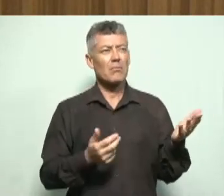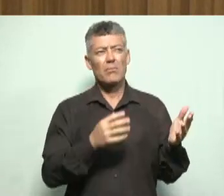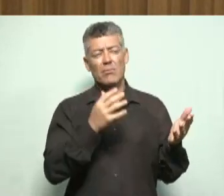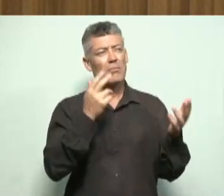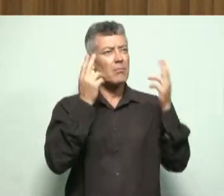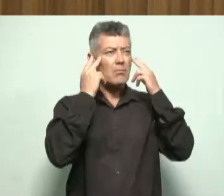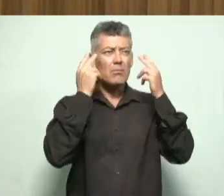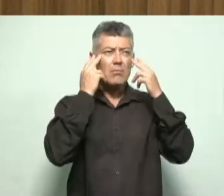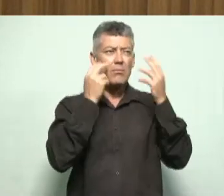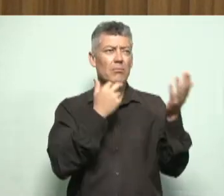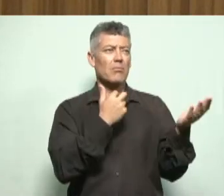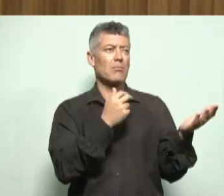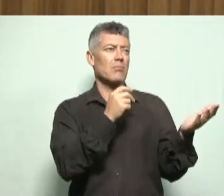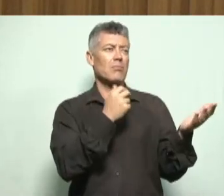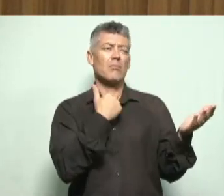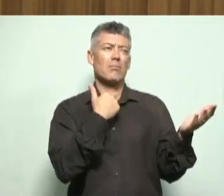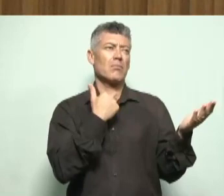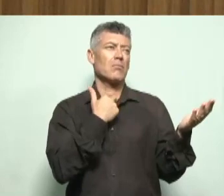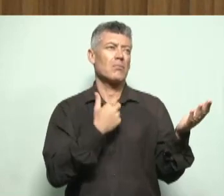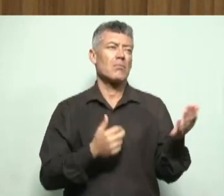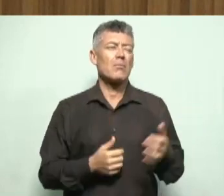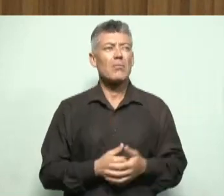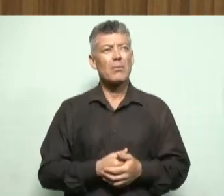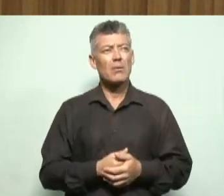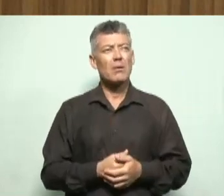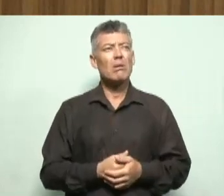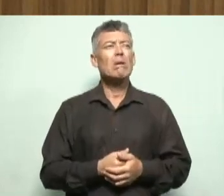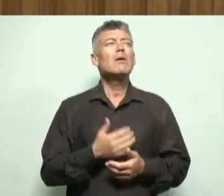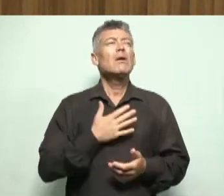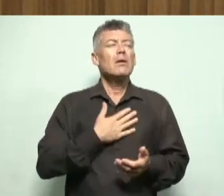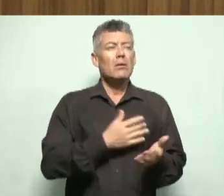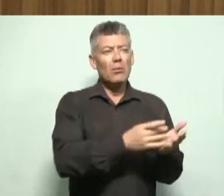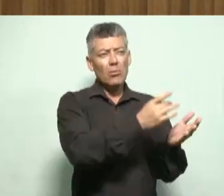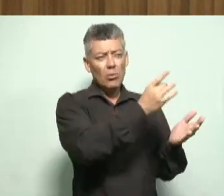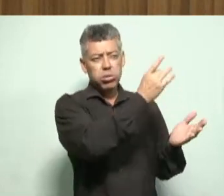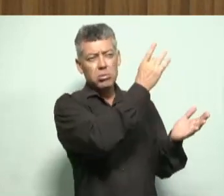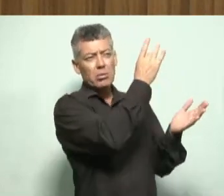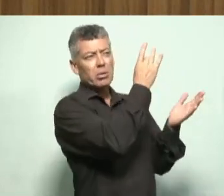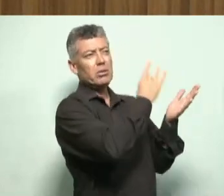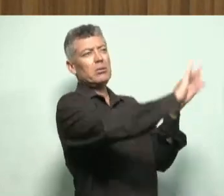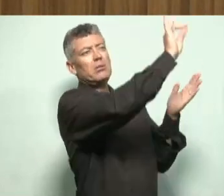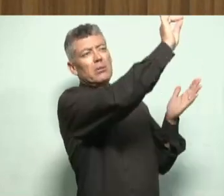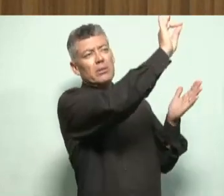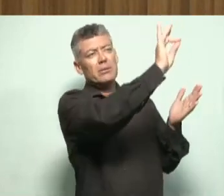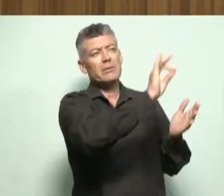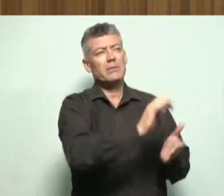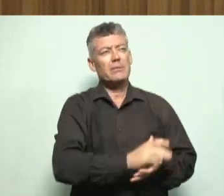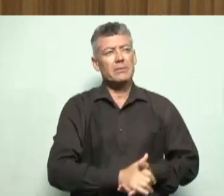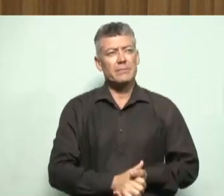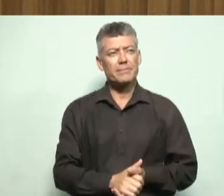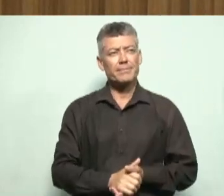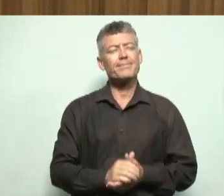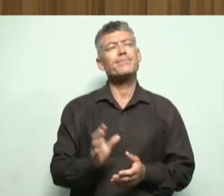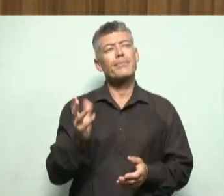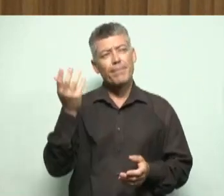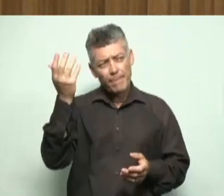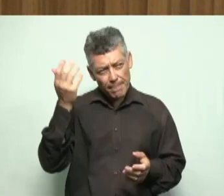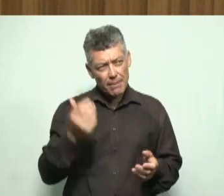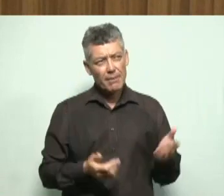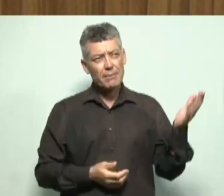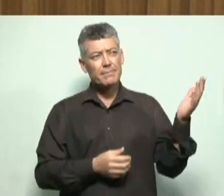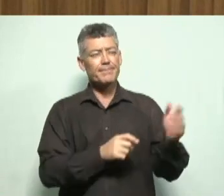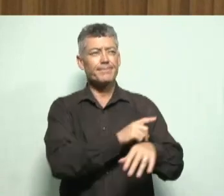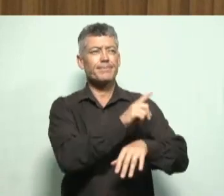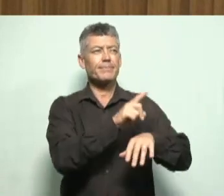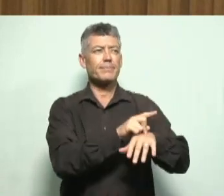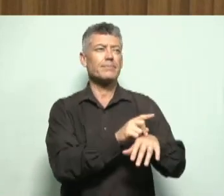normal. Então fica aqui o meu repúdio, a minha revolta enquanto cidadão ao que aconteceu no nosso